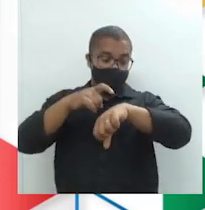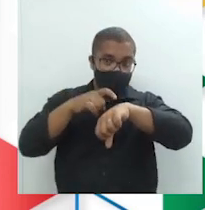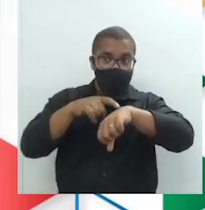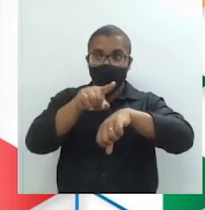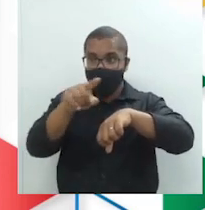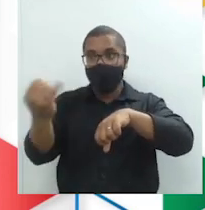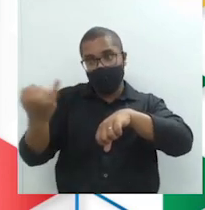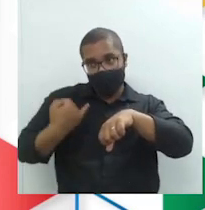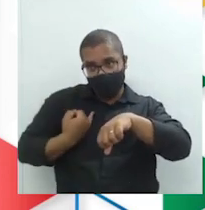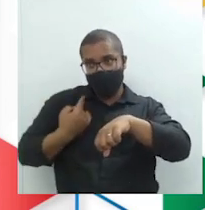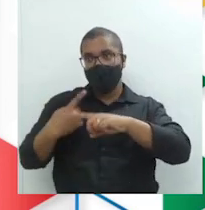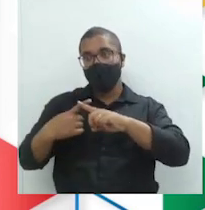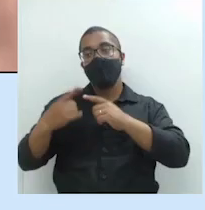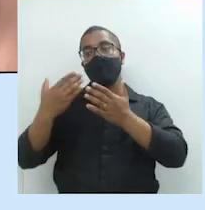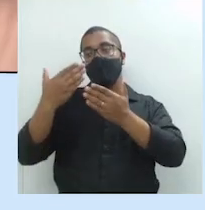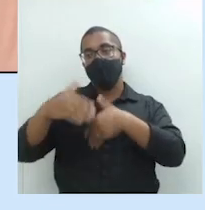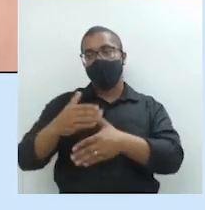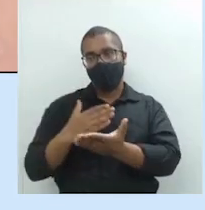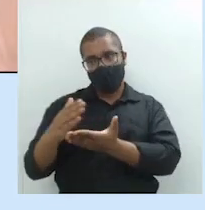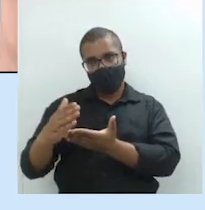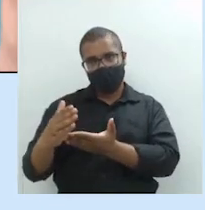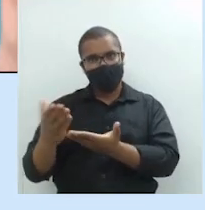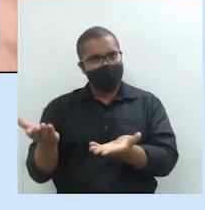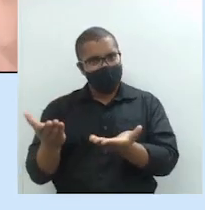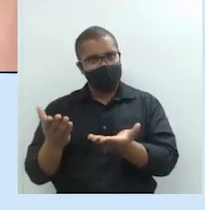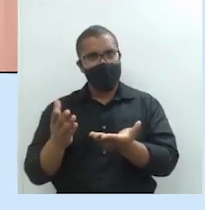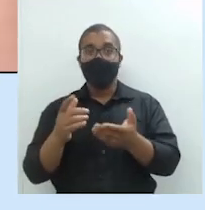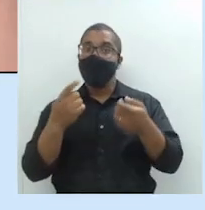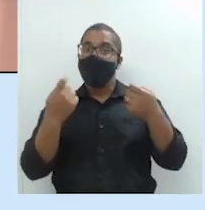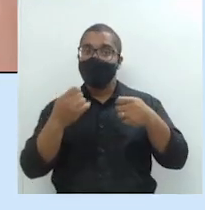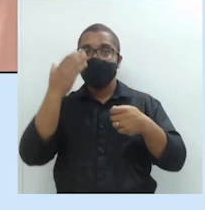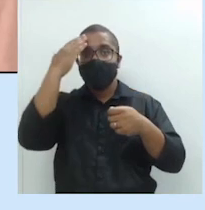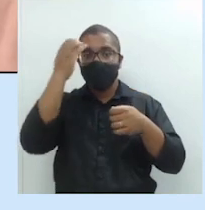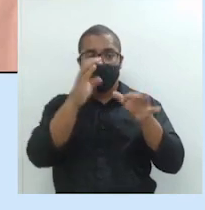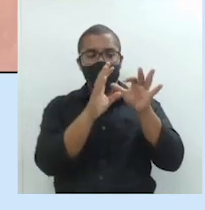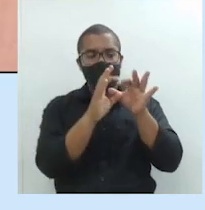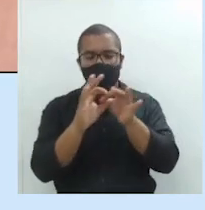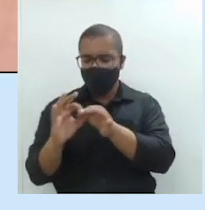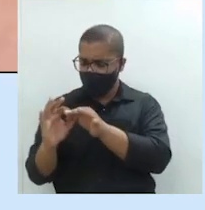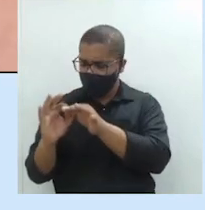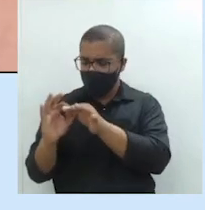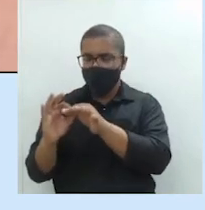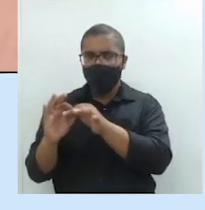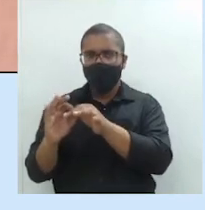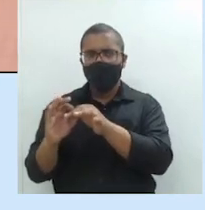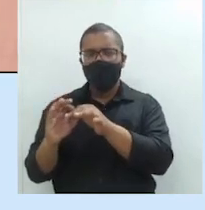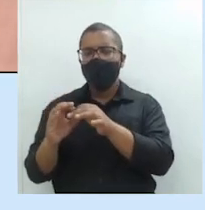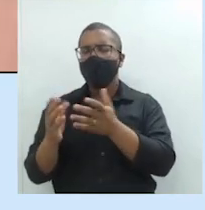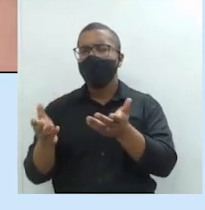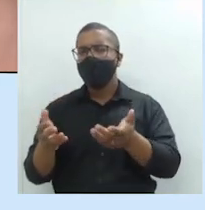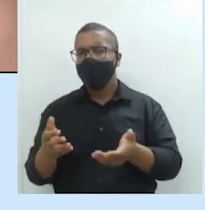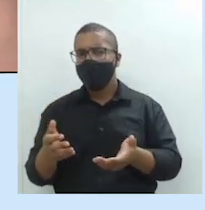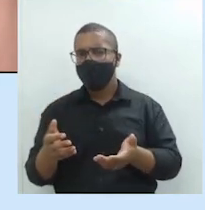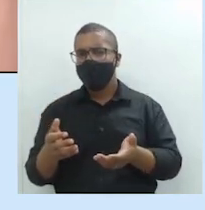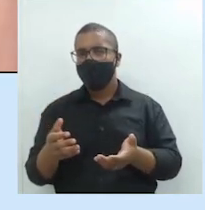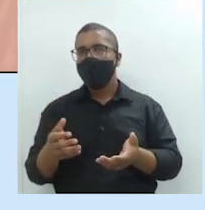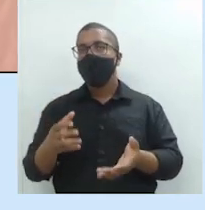prova, por exemplo. Então, só o contexto quem vai dizer qual o verdadeiro